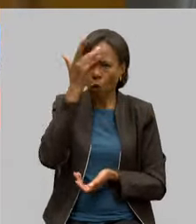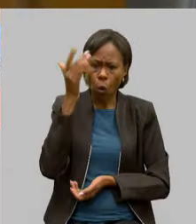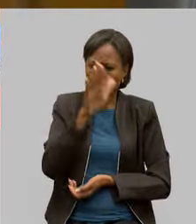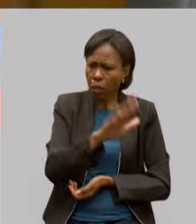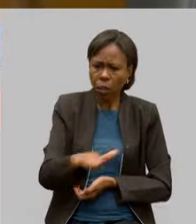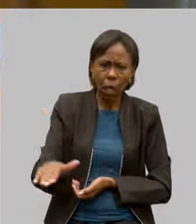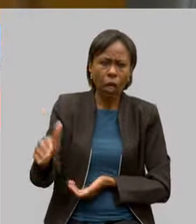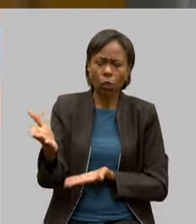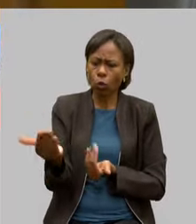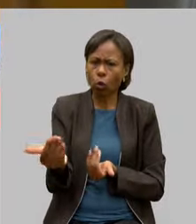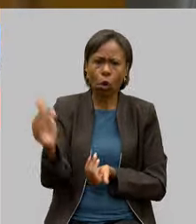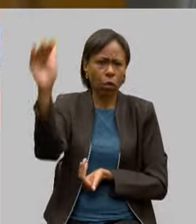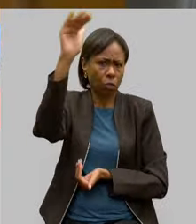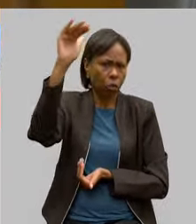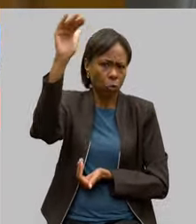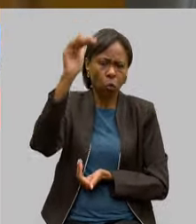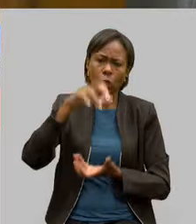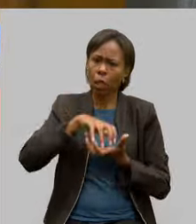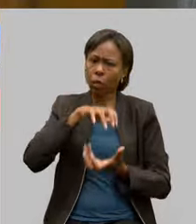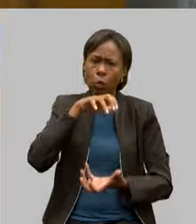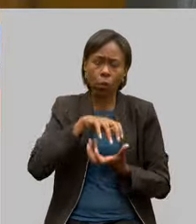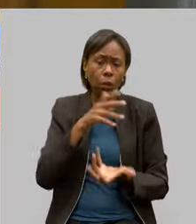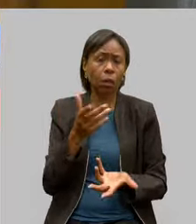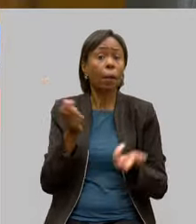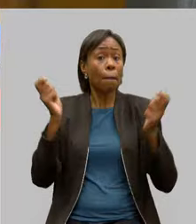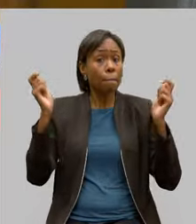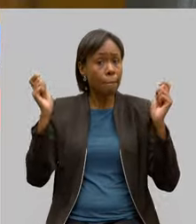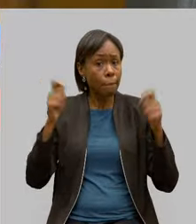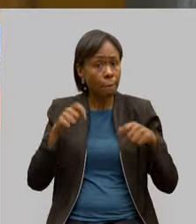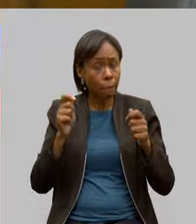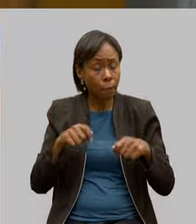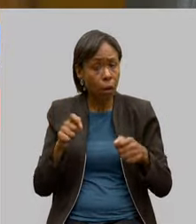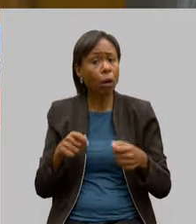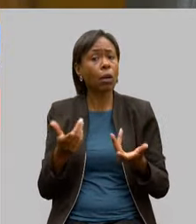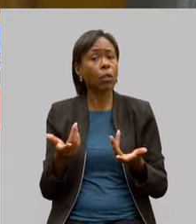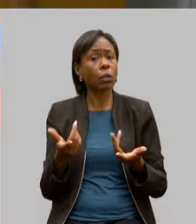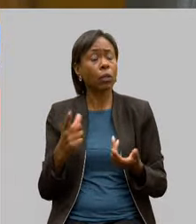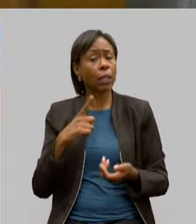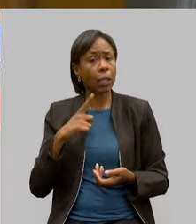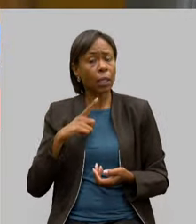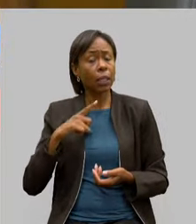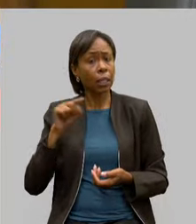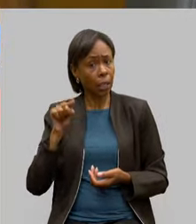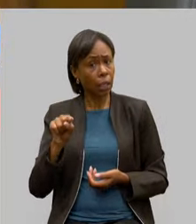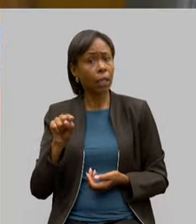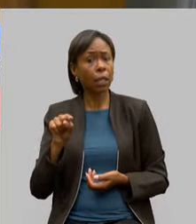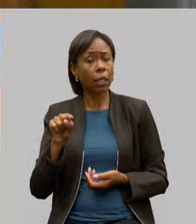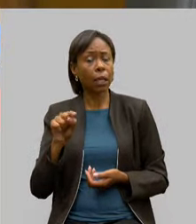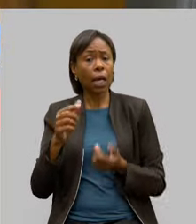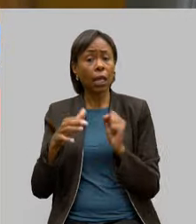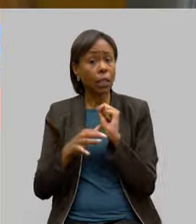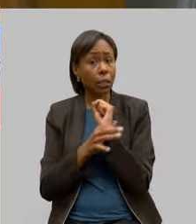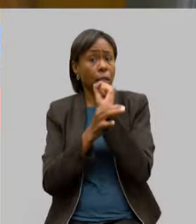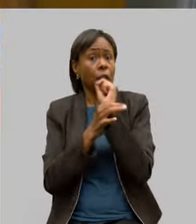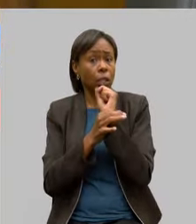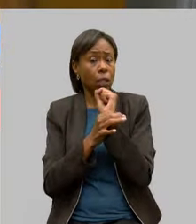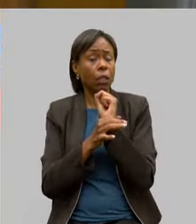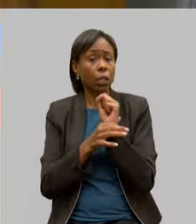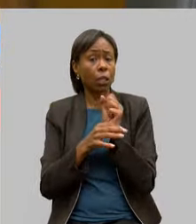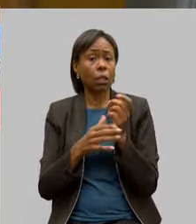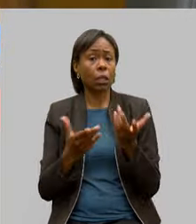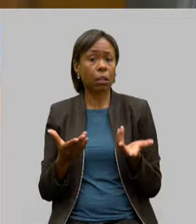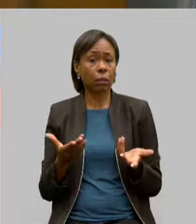adultas jovens idosos possam gozar dos benefícios que uma tecnologia pode nos